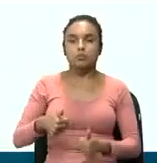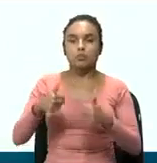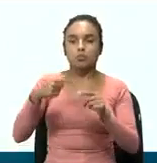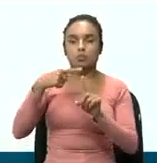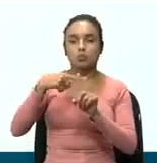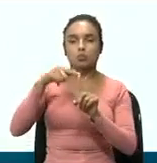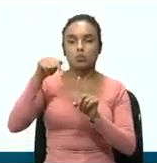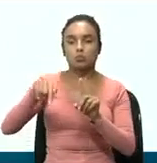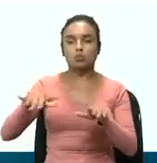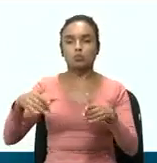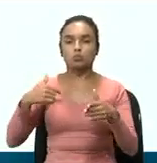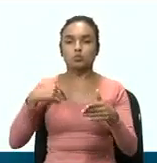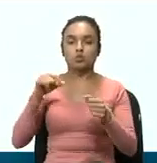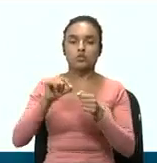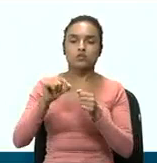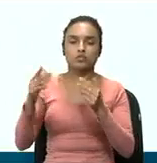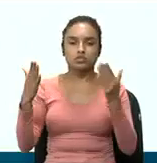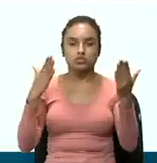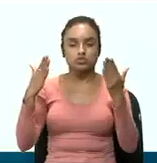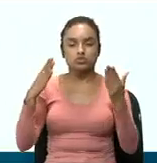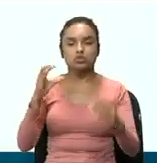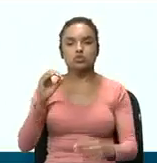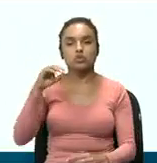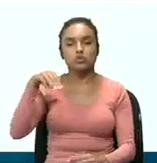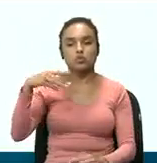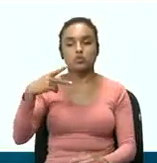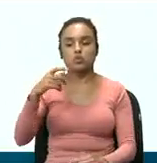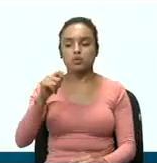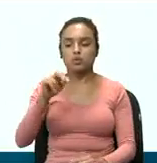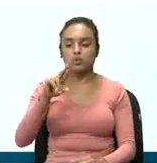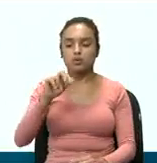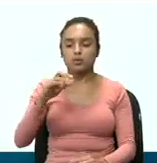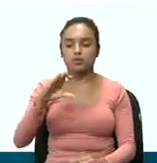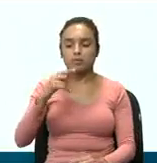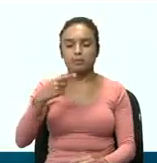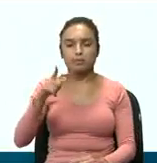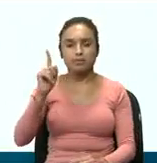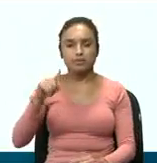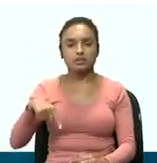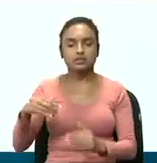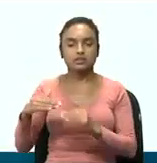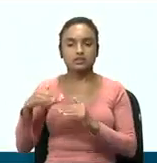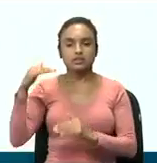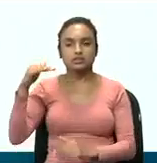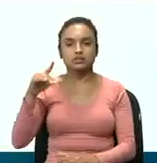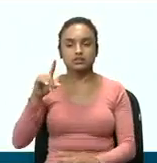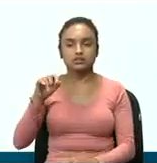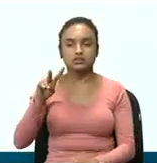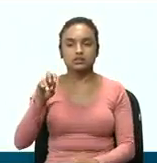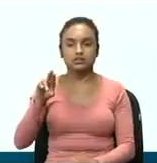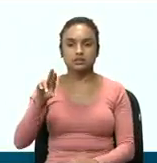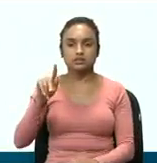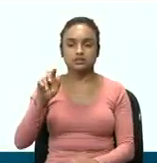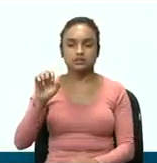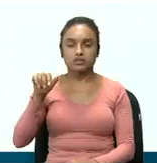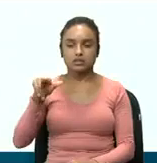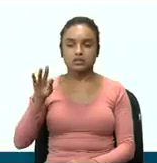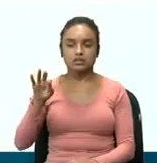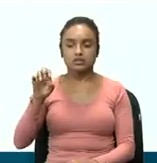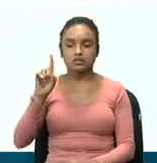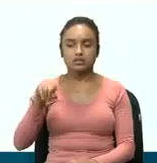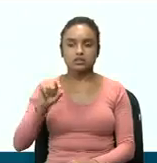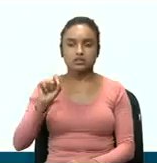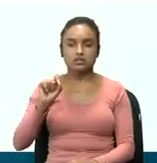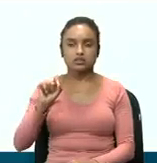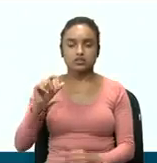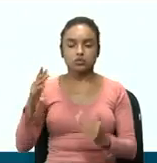quando eu faço essa comparação e eu tenho uma série maior que outra que é divergente, eu posso dizer que essa série maior que eu